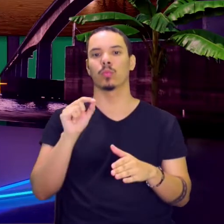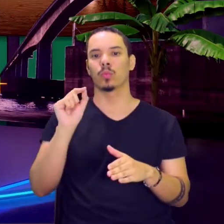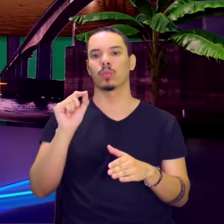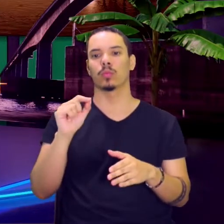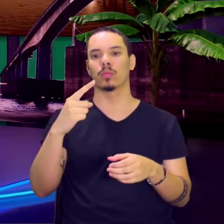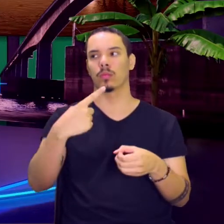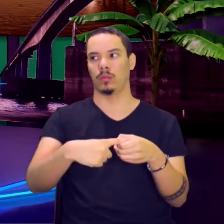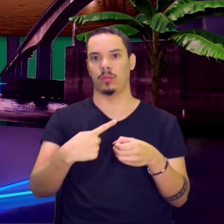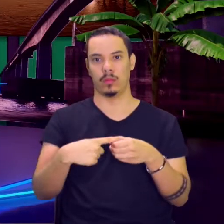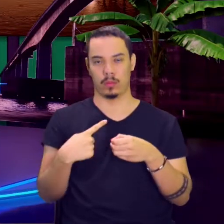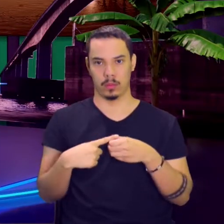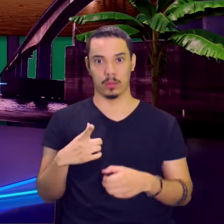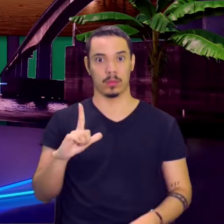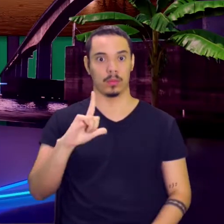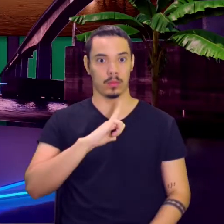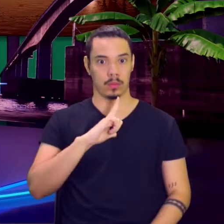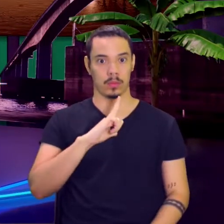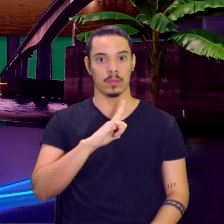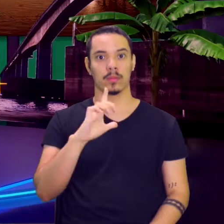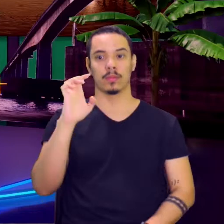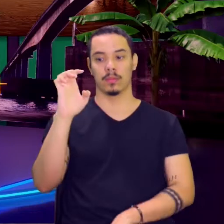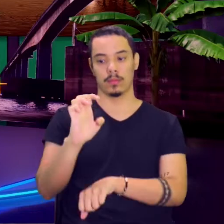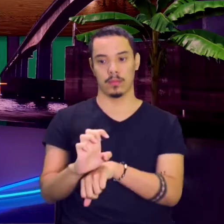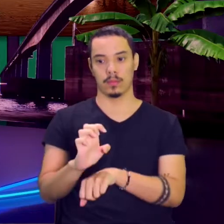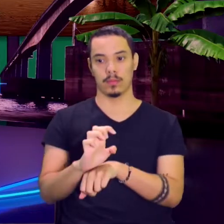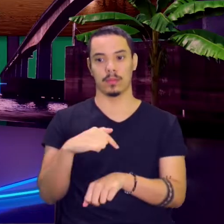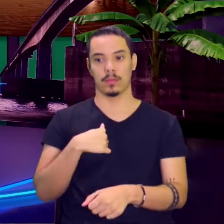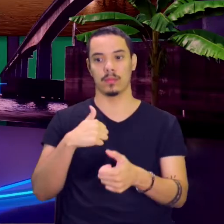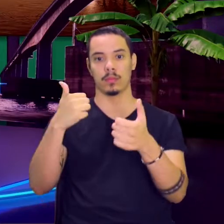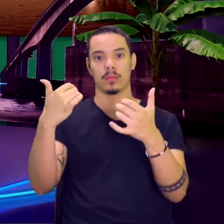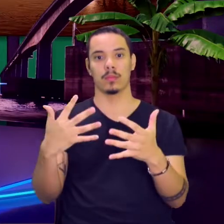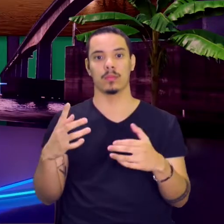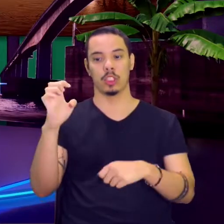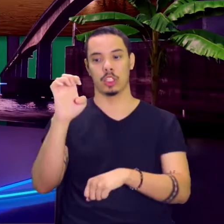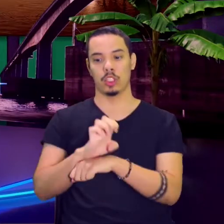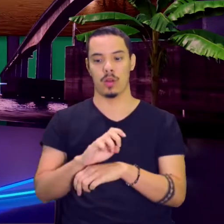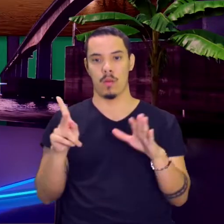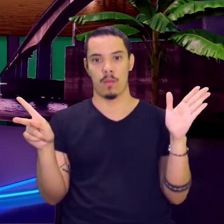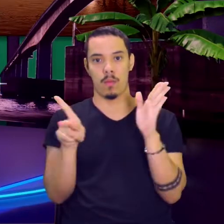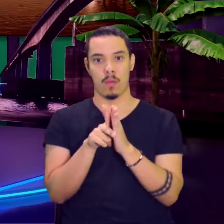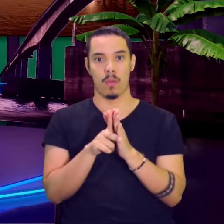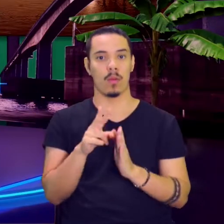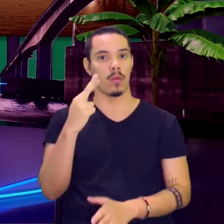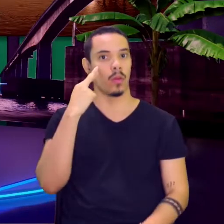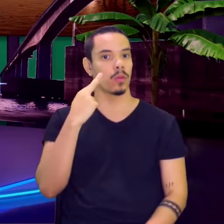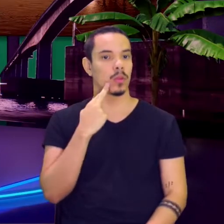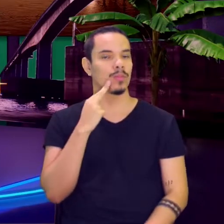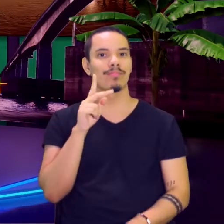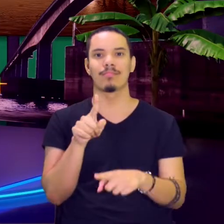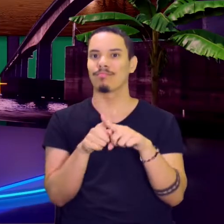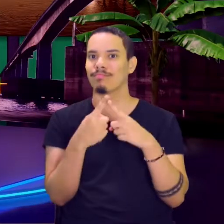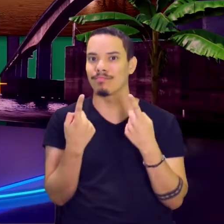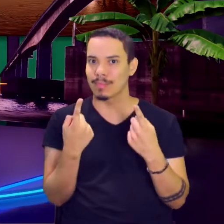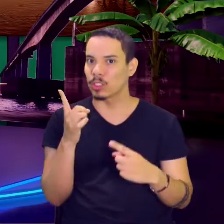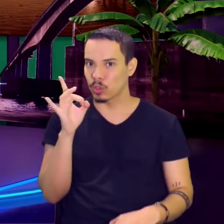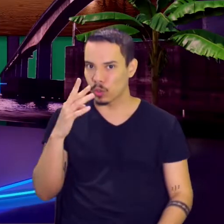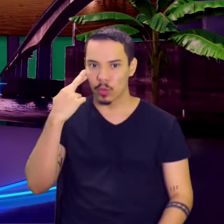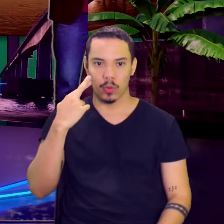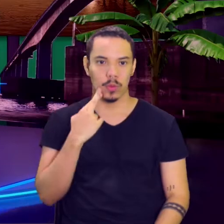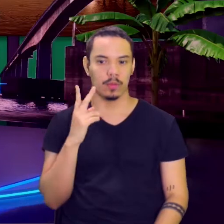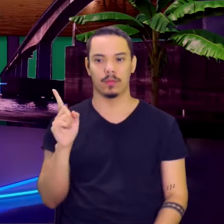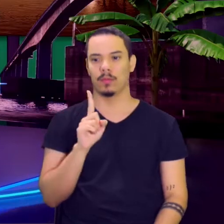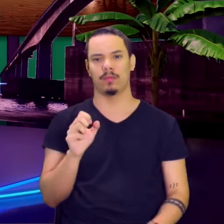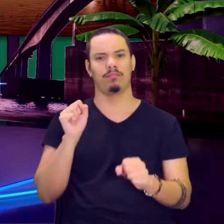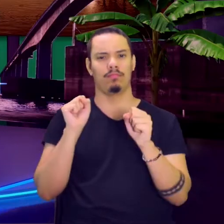nós temos a esfera estadual, aí nós já estamos falando do Estado de Rondônia. Muito bem. Mas não necessariamente só o Estado de Rondônia. Pode ser